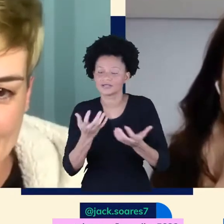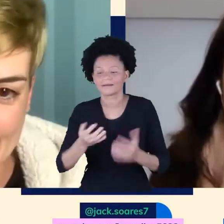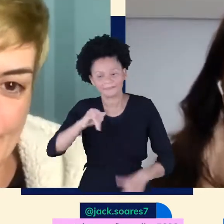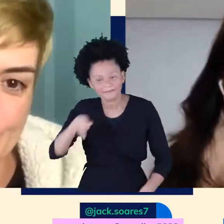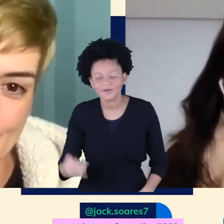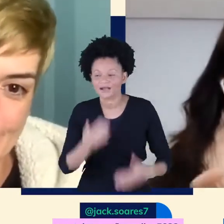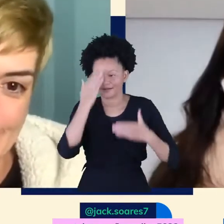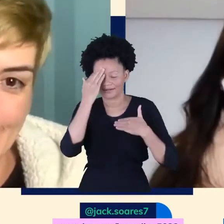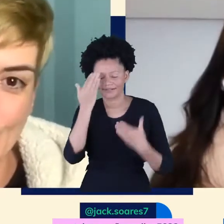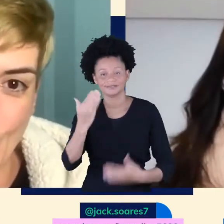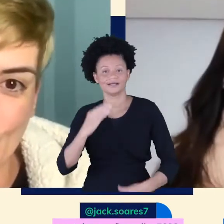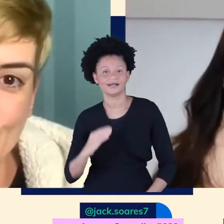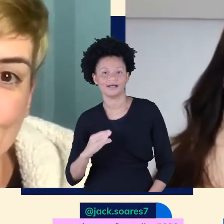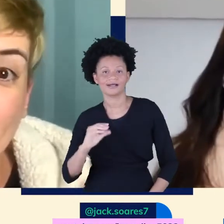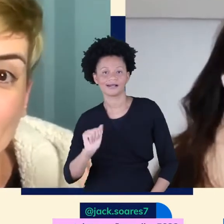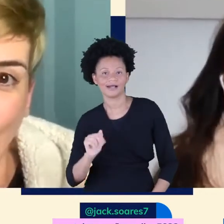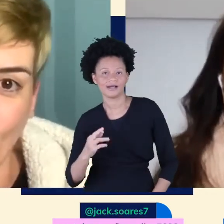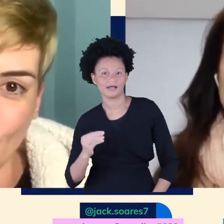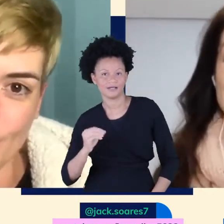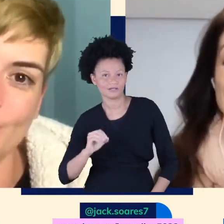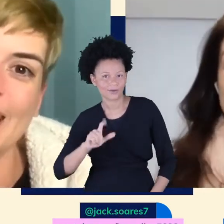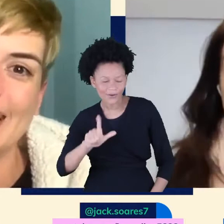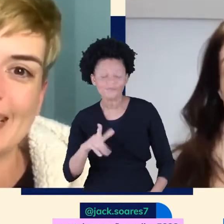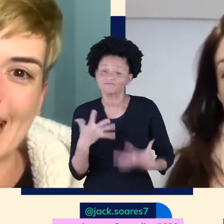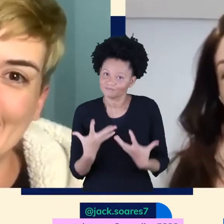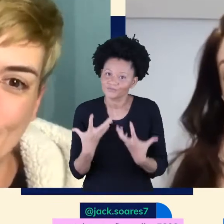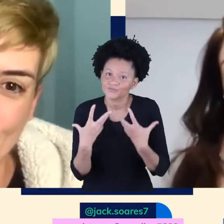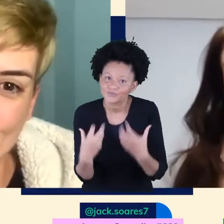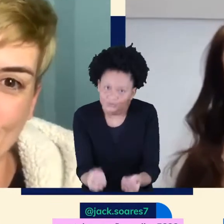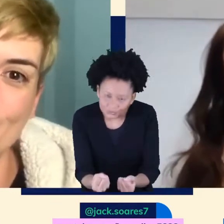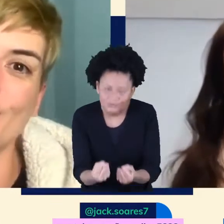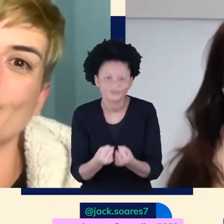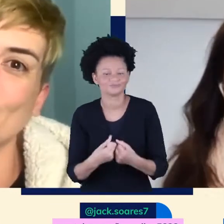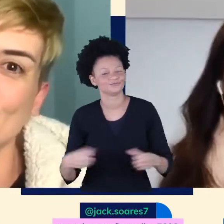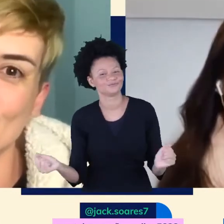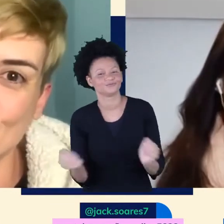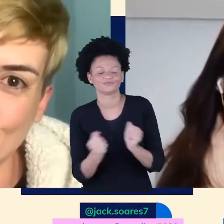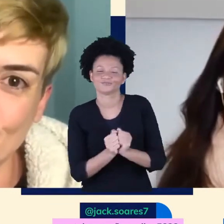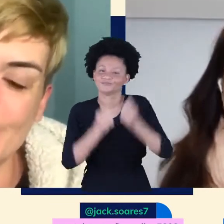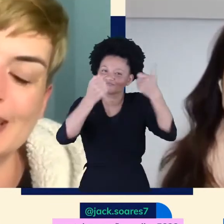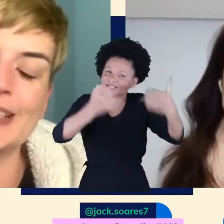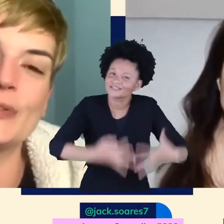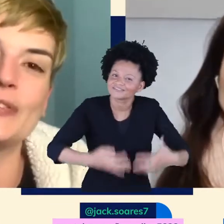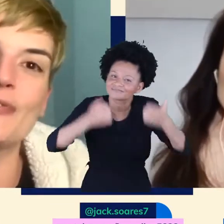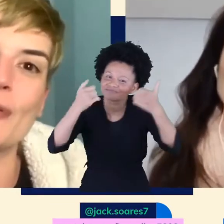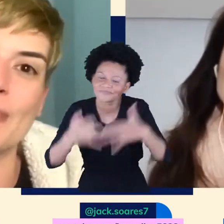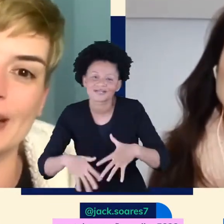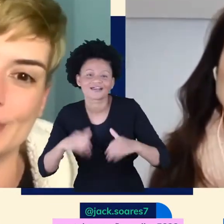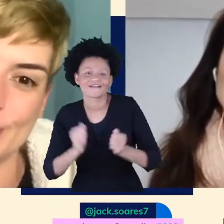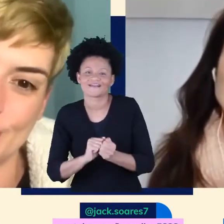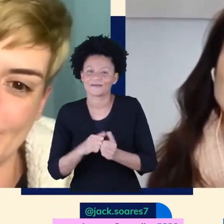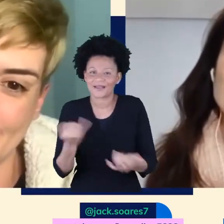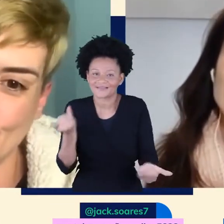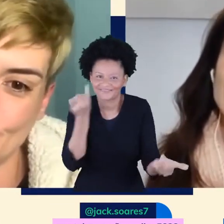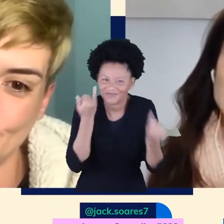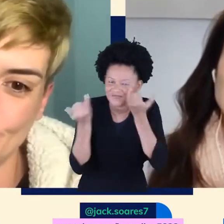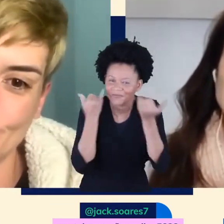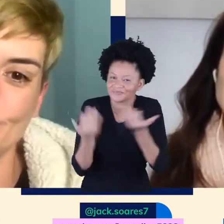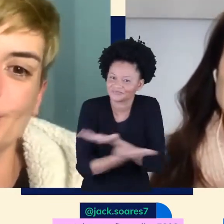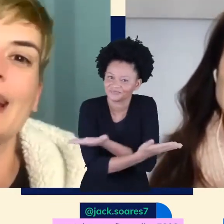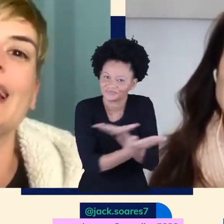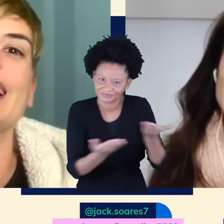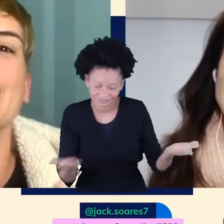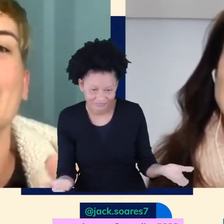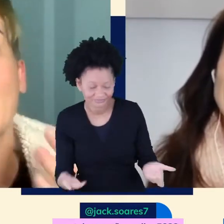e agradecer mais uma vez a Carol, que topou estar aqui com a gente, tirando as nossas dúvidas e nos informando sobre esse